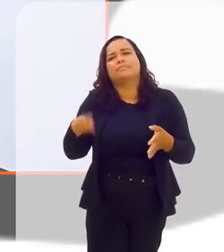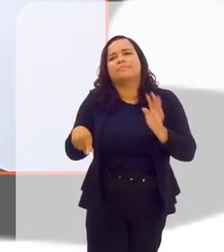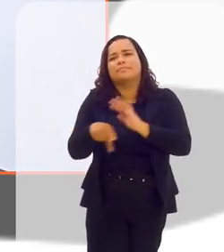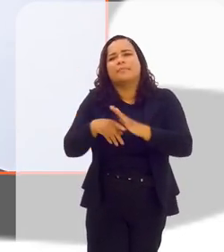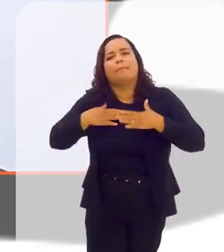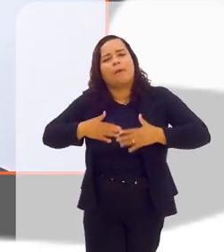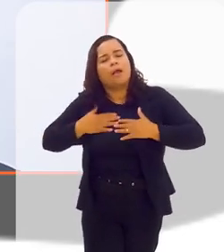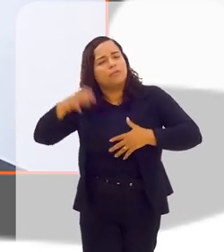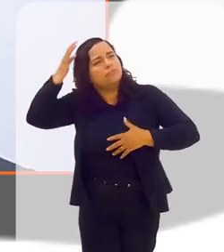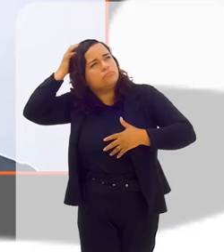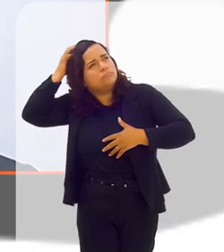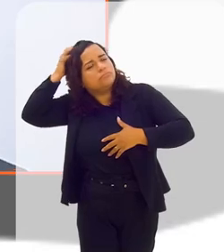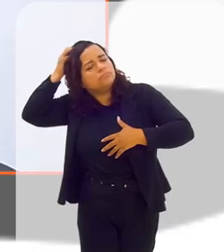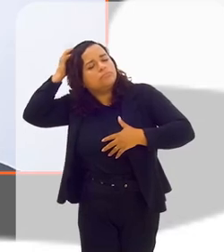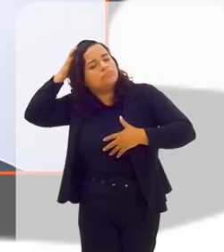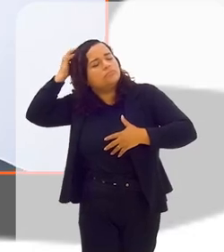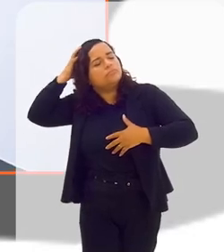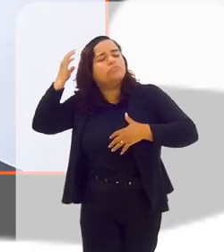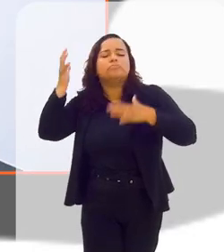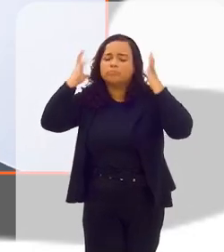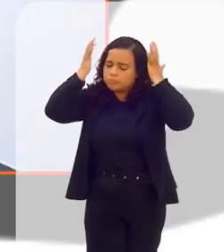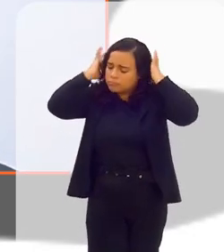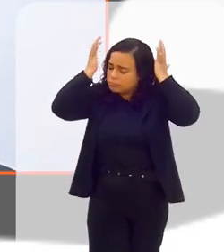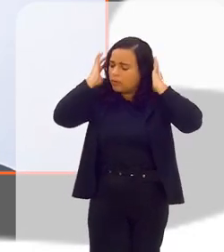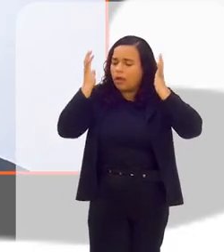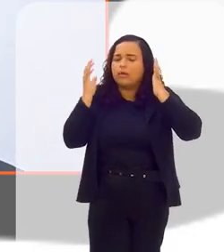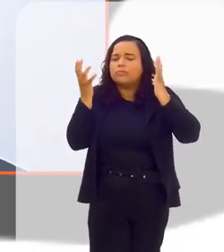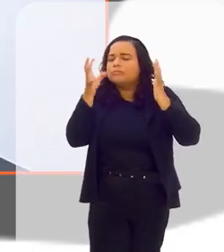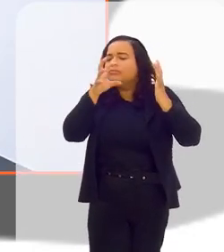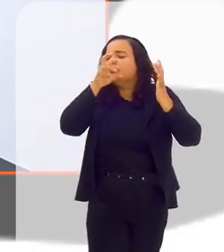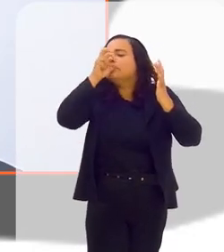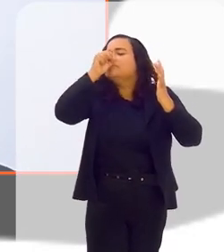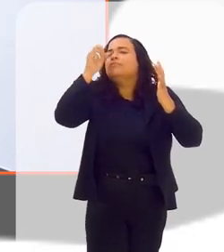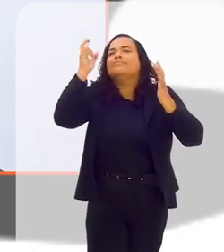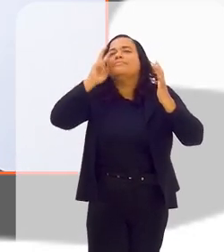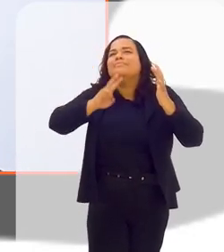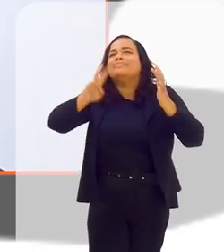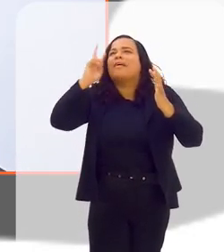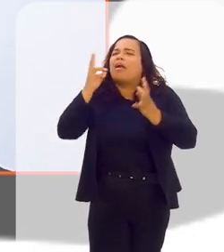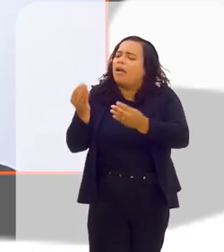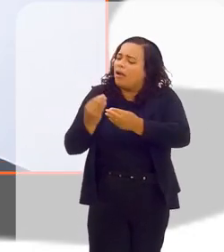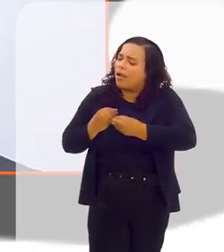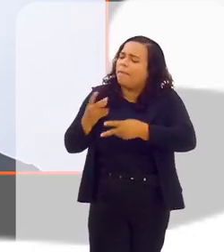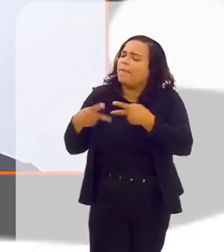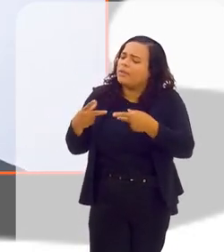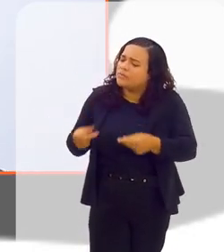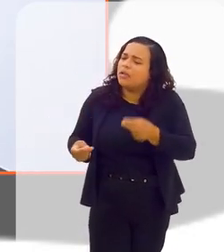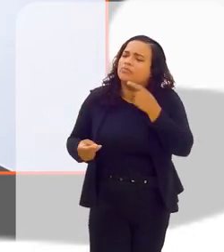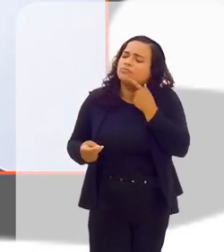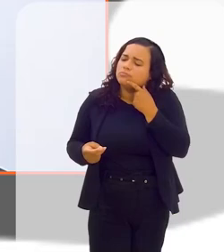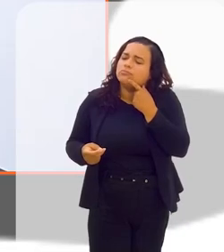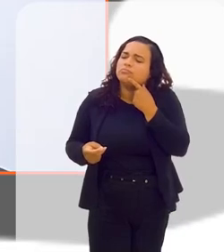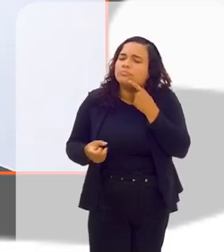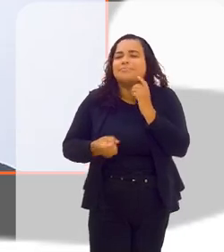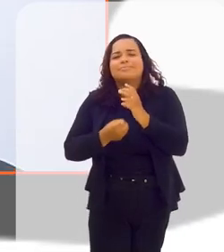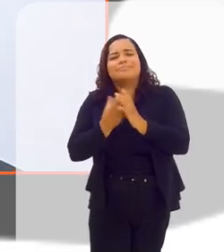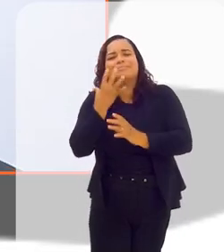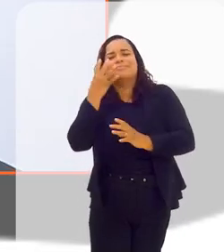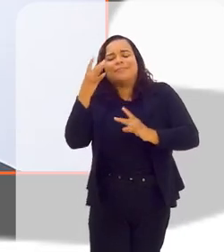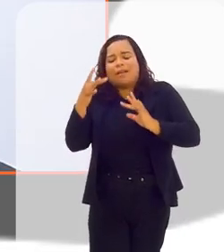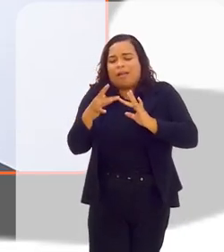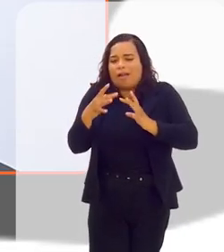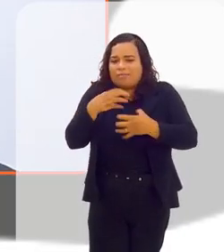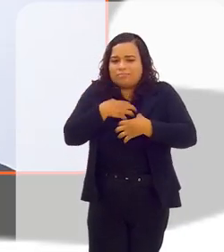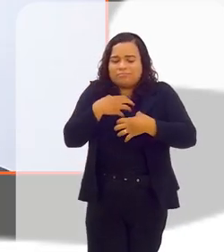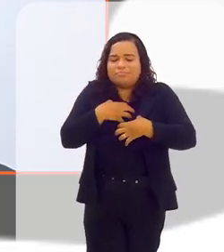ritual do banho, né? Então a pessoa usa o produto, ela vai lembrando que ela recebeu aquilo como cortesia, isso vai gerando uma conexão.